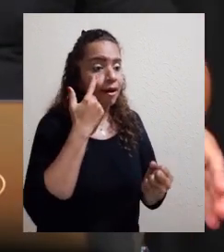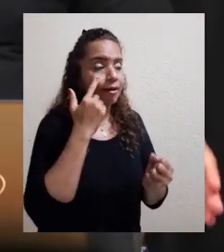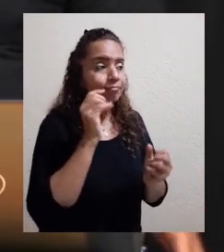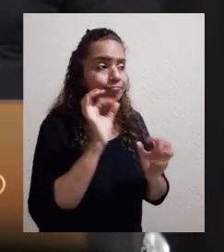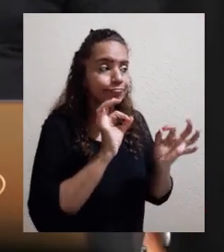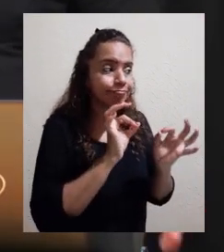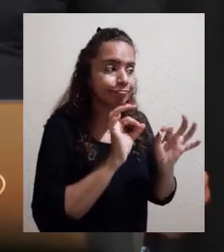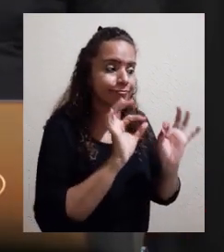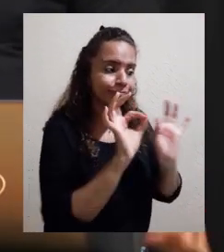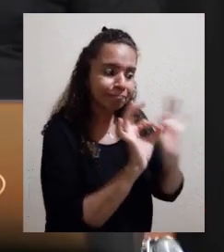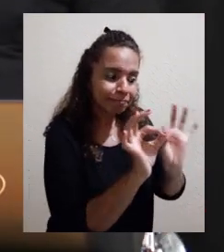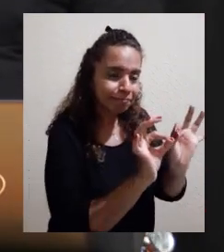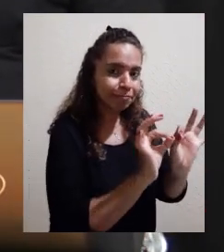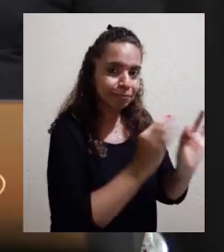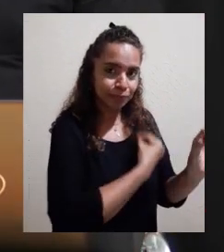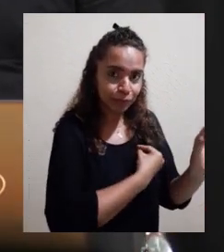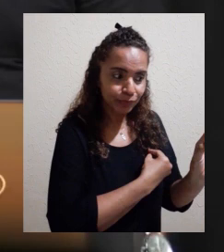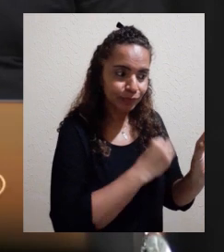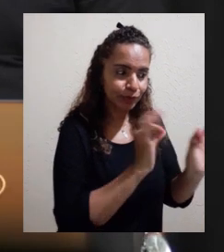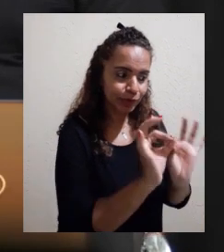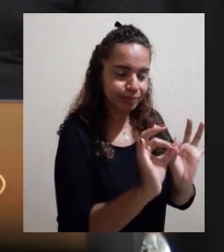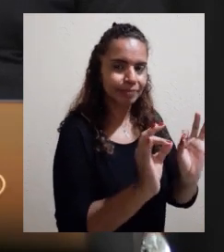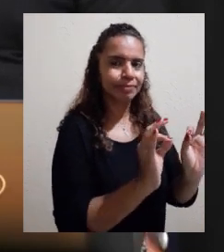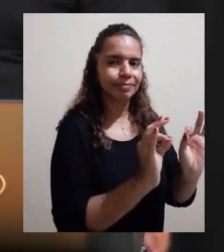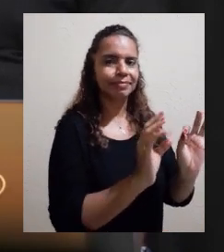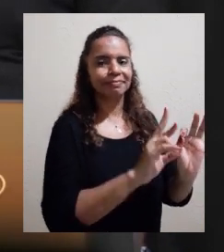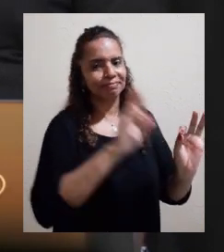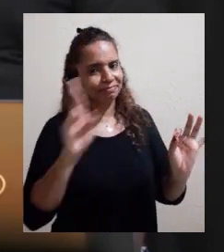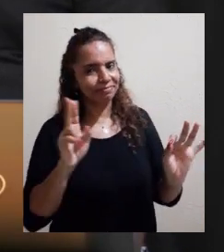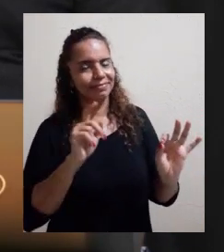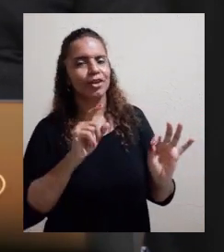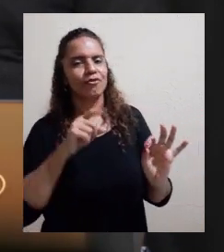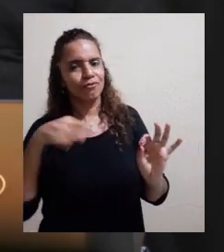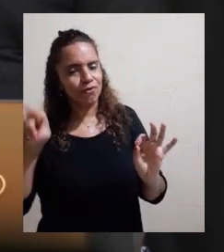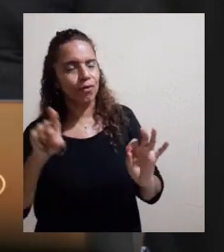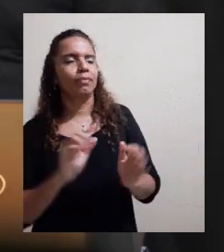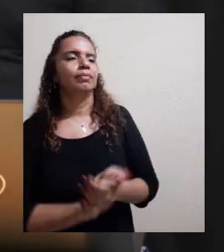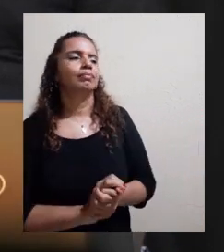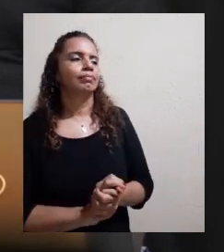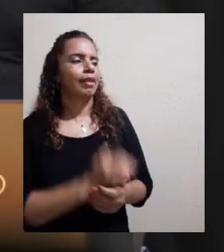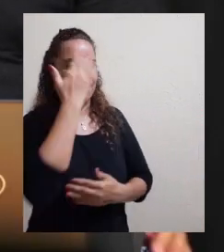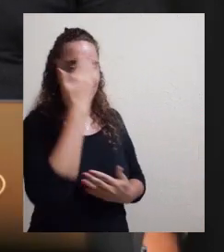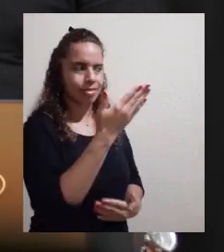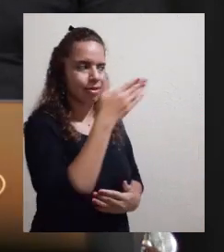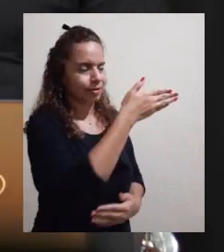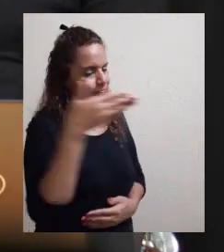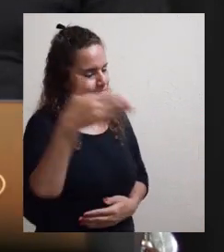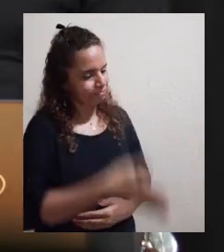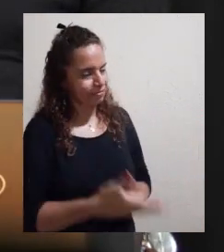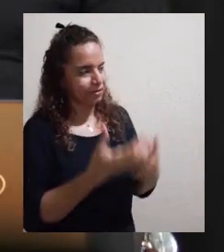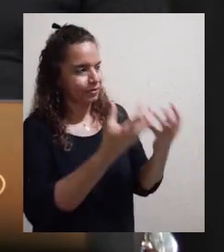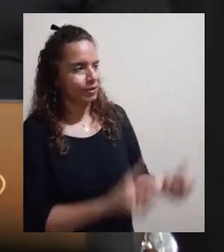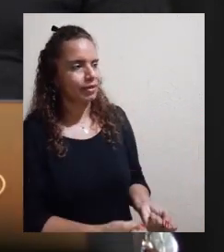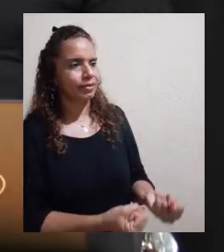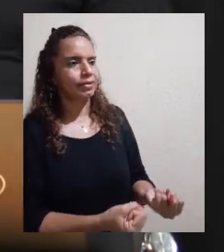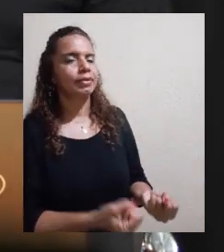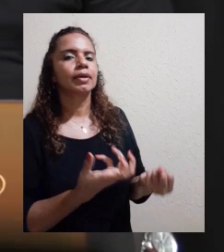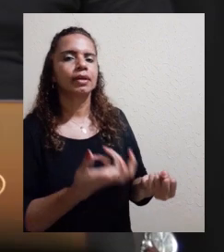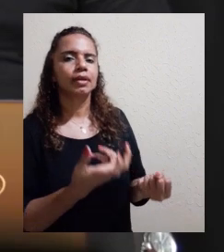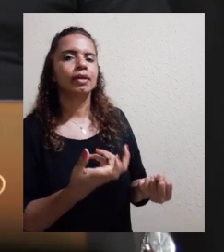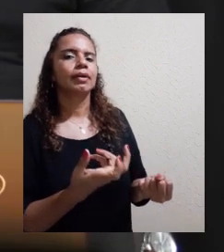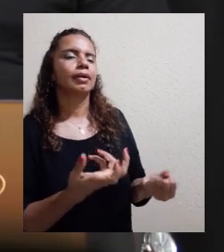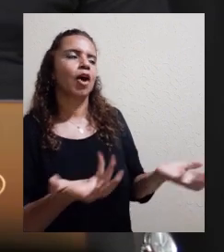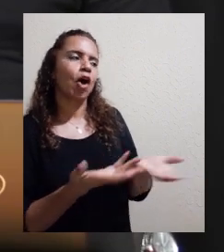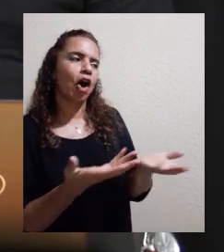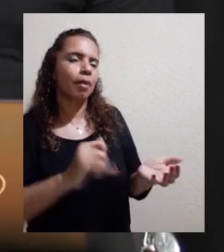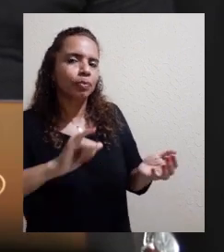dar, ver se encaixou, que bom que deu para vir, e a gente agradece muito a sua participação, e eu queria reservar aí